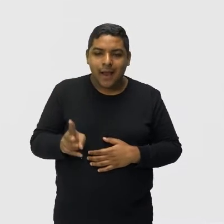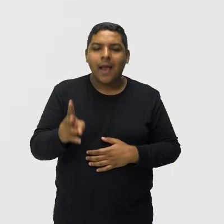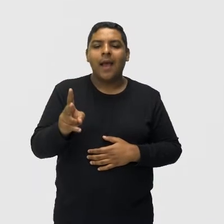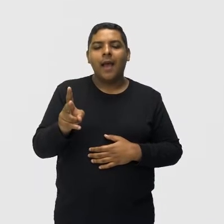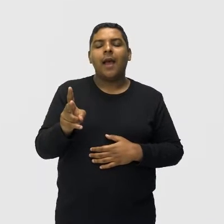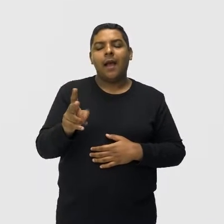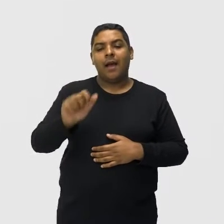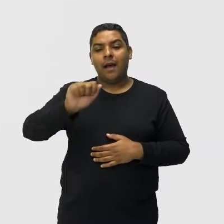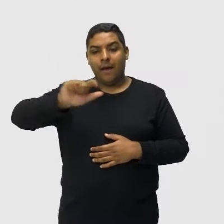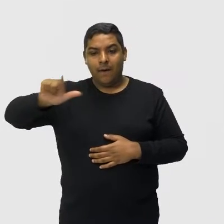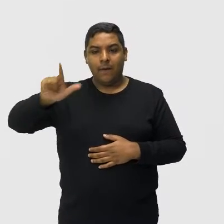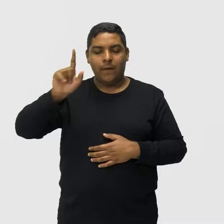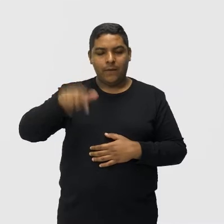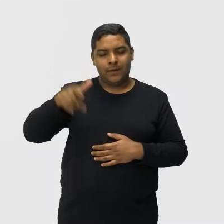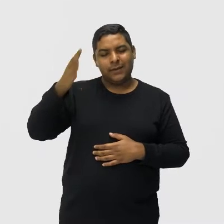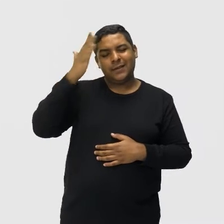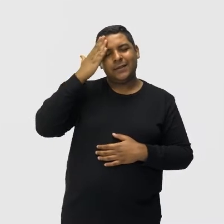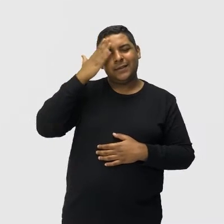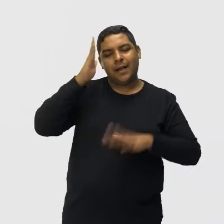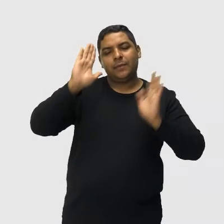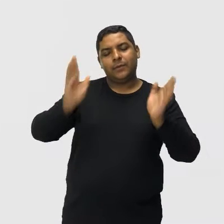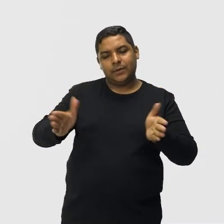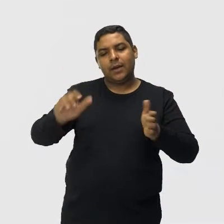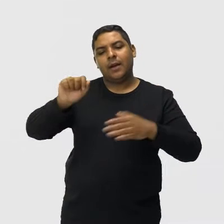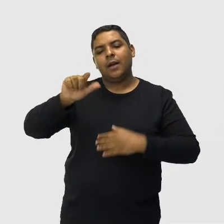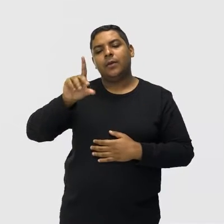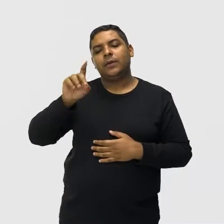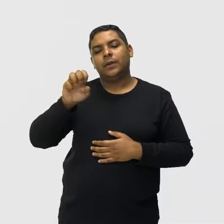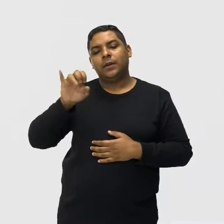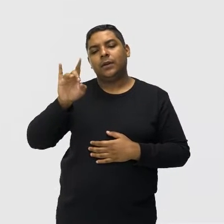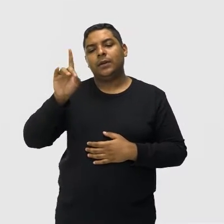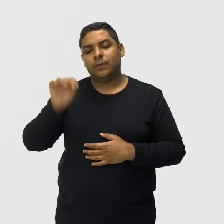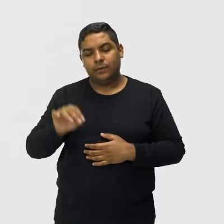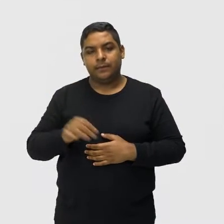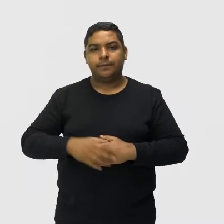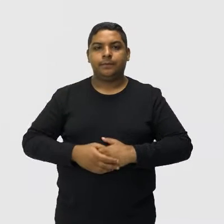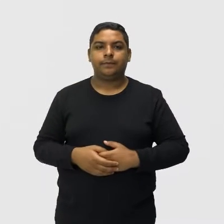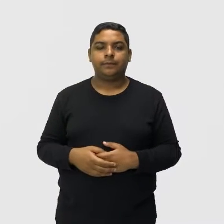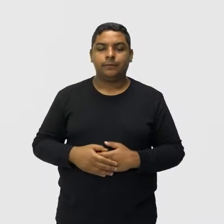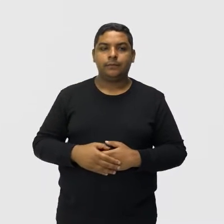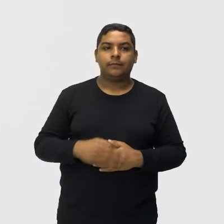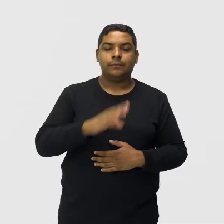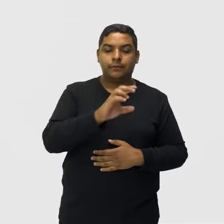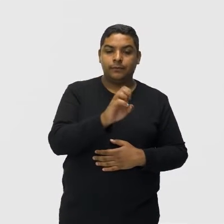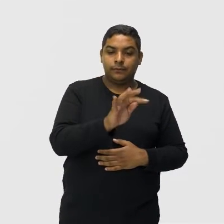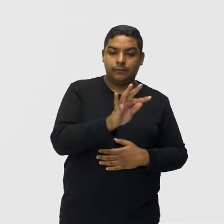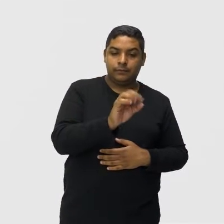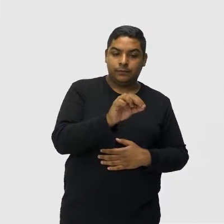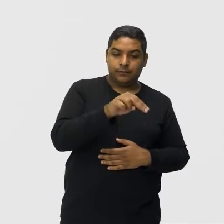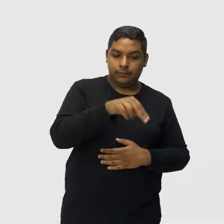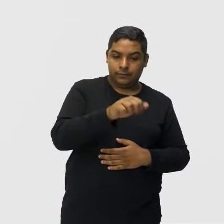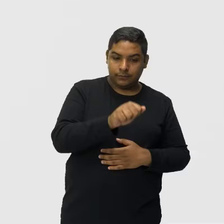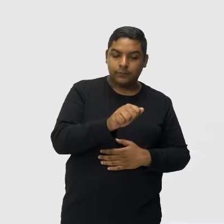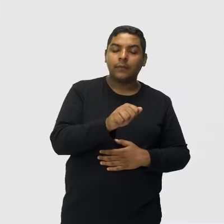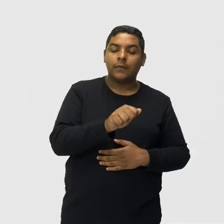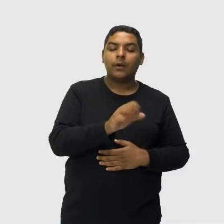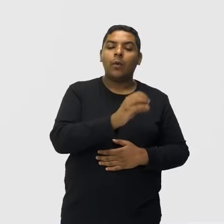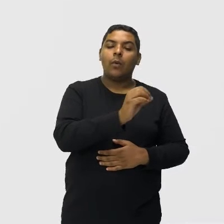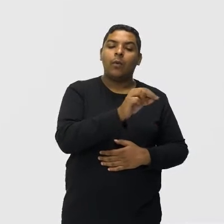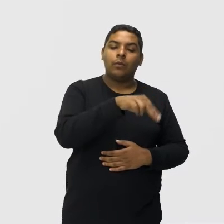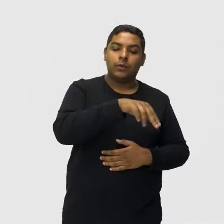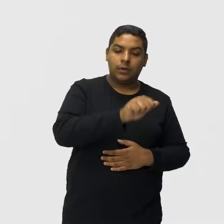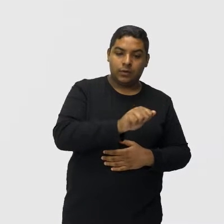sei que é um aldeído. Então, não vamos confundir, né? Cetona termina